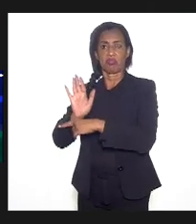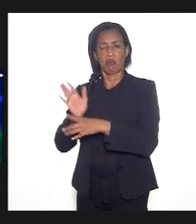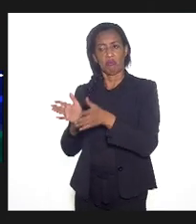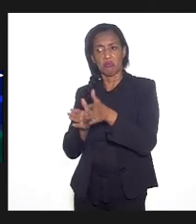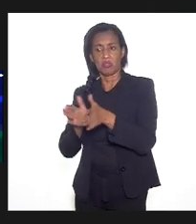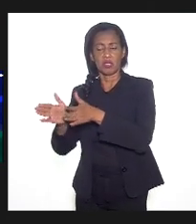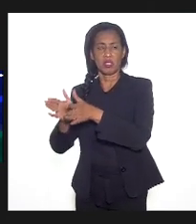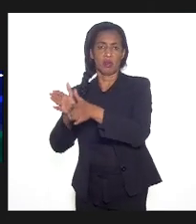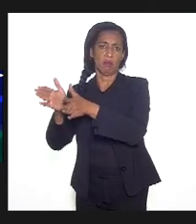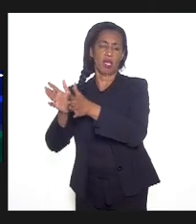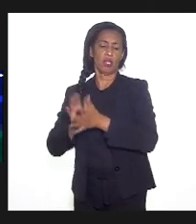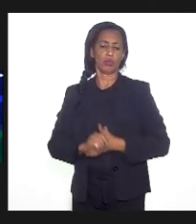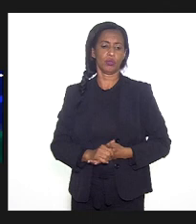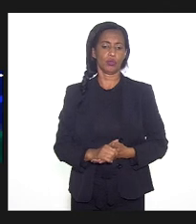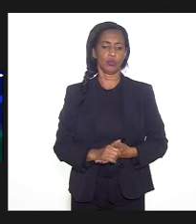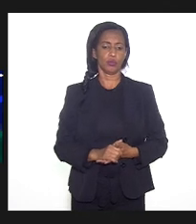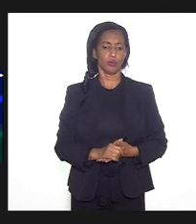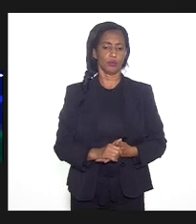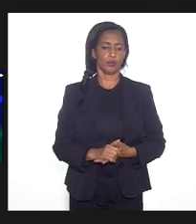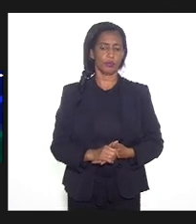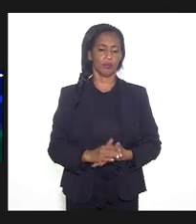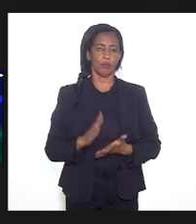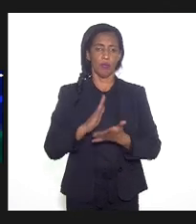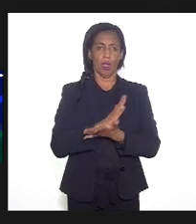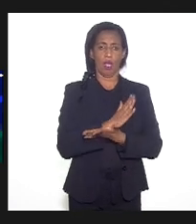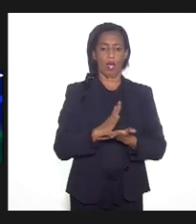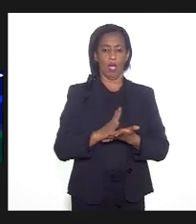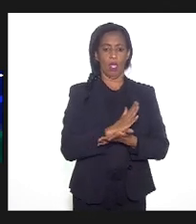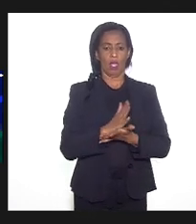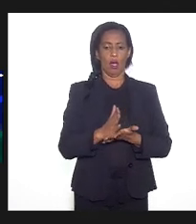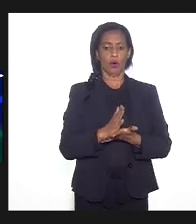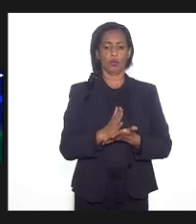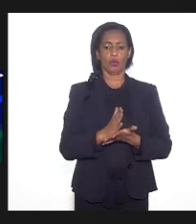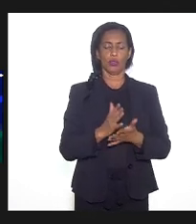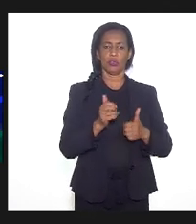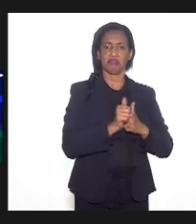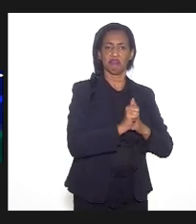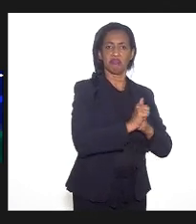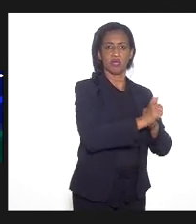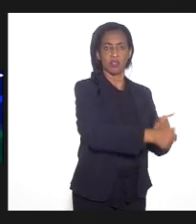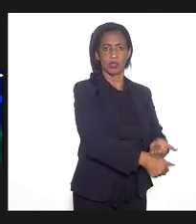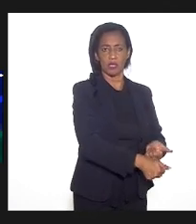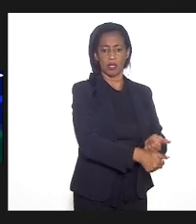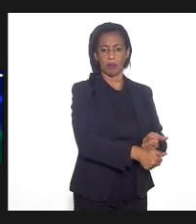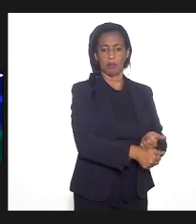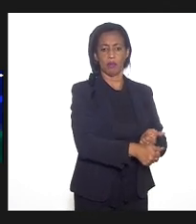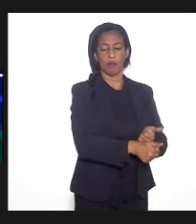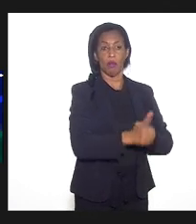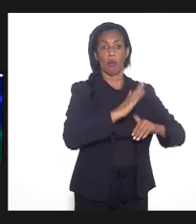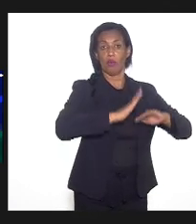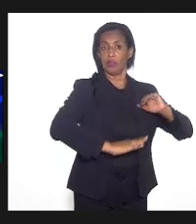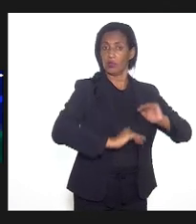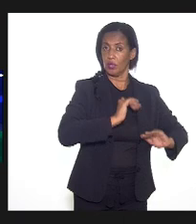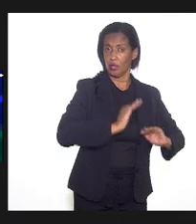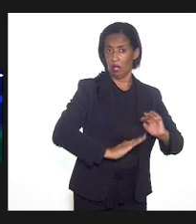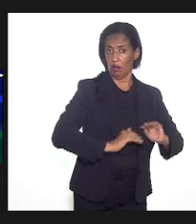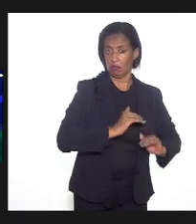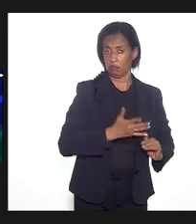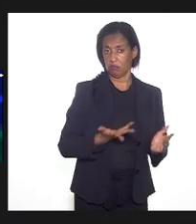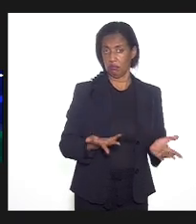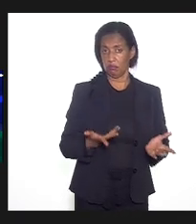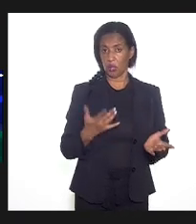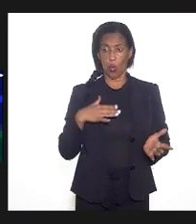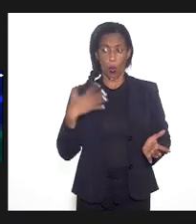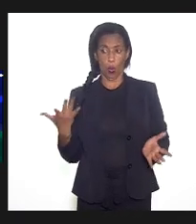segmentos geográficos, alguns segmentos de representatividade, inclusive profissional, alguns têm